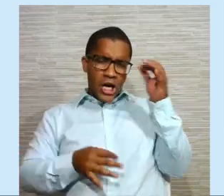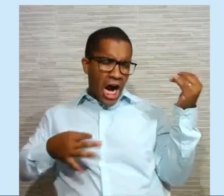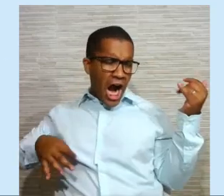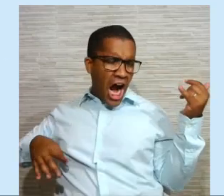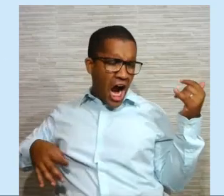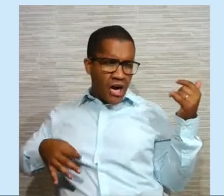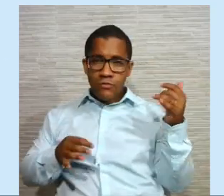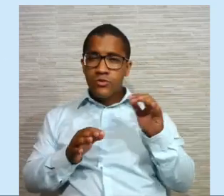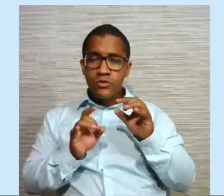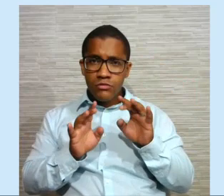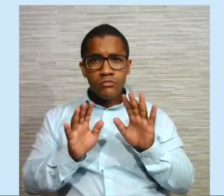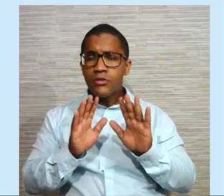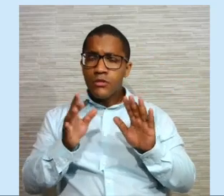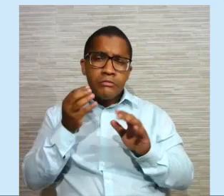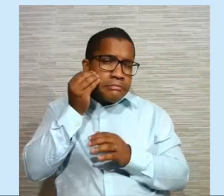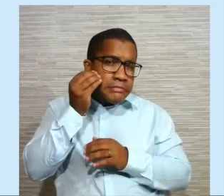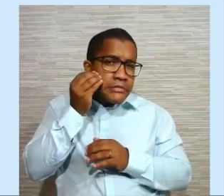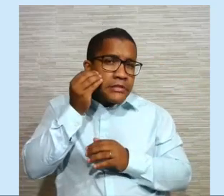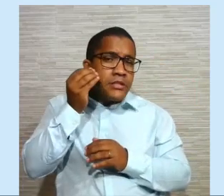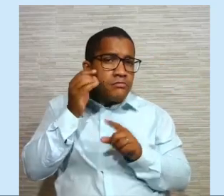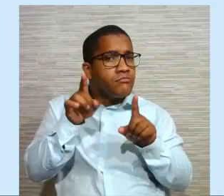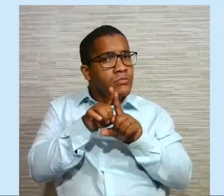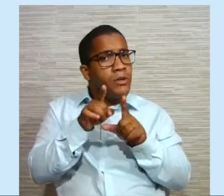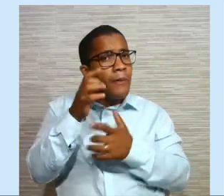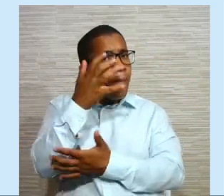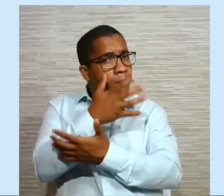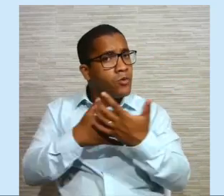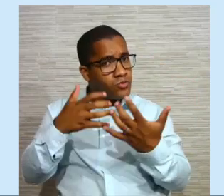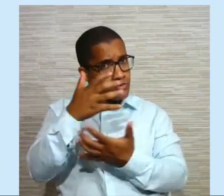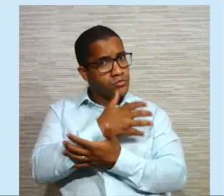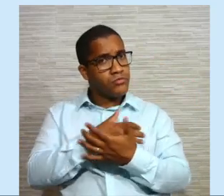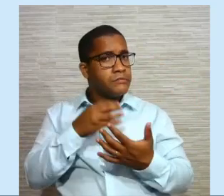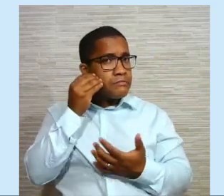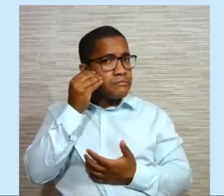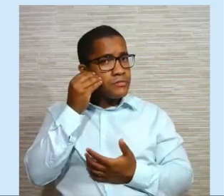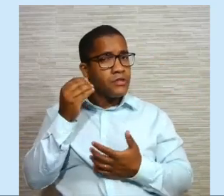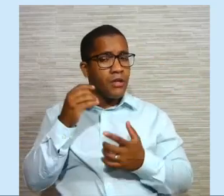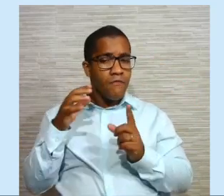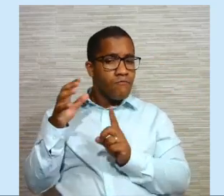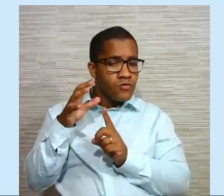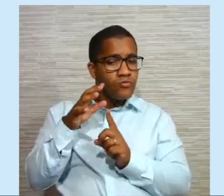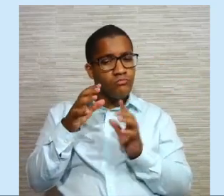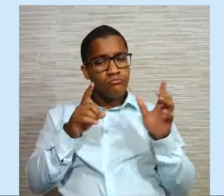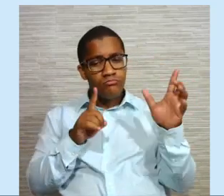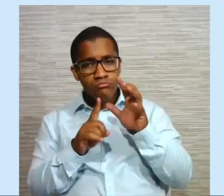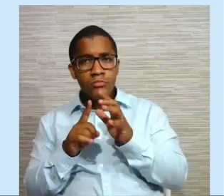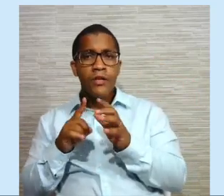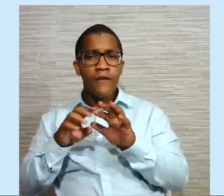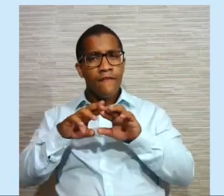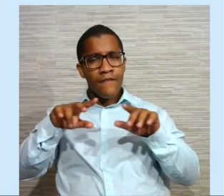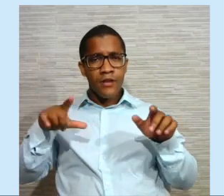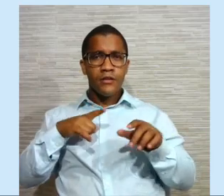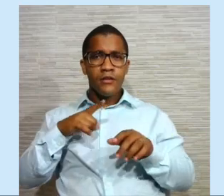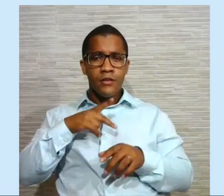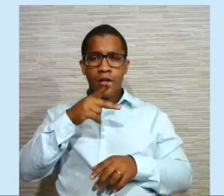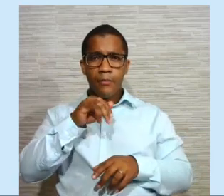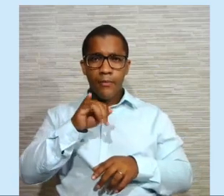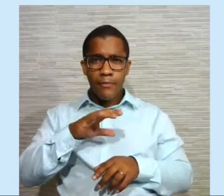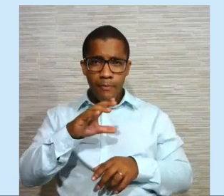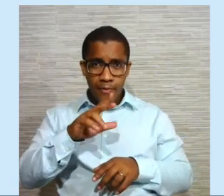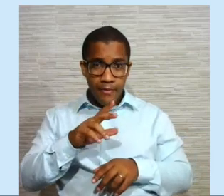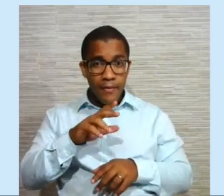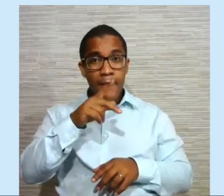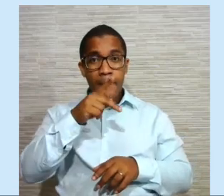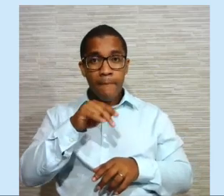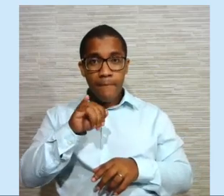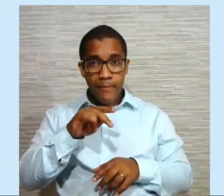Então eles começaram também a experimentar na música, né? Então com várias influências. E o Pink Floyd, eles fizeram